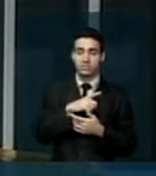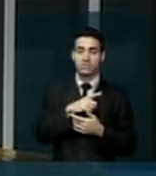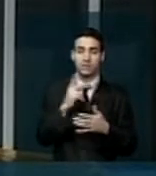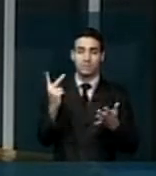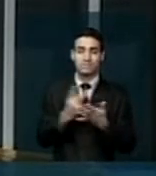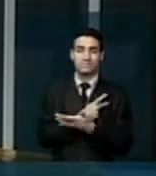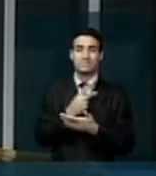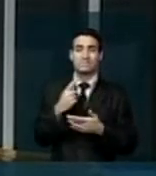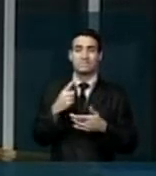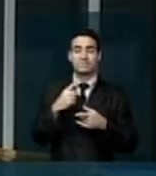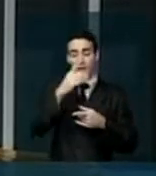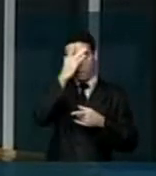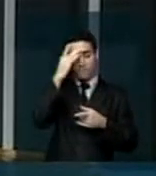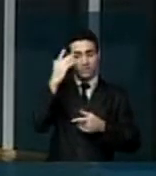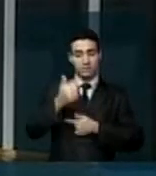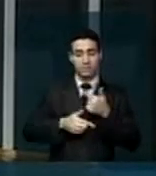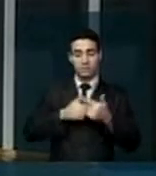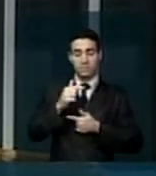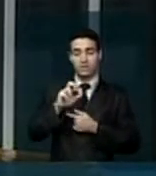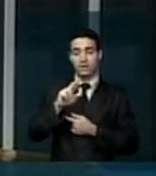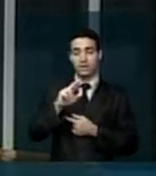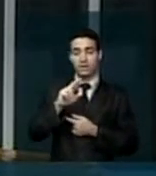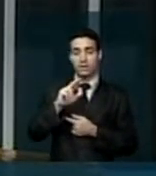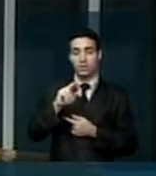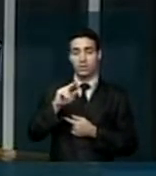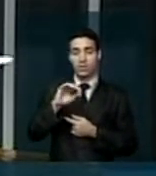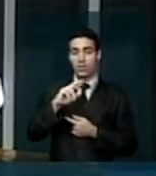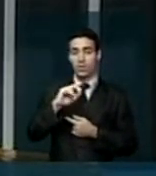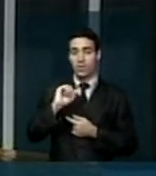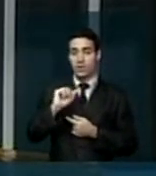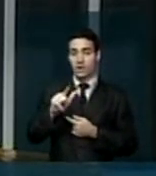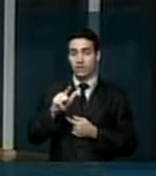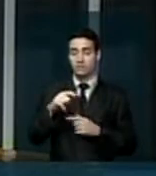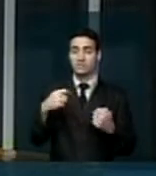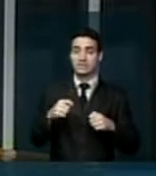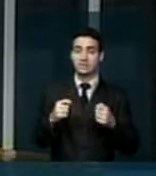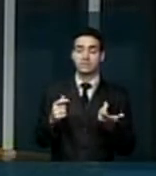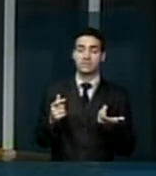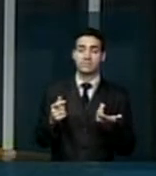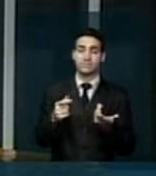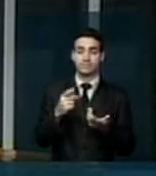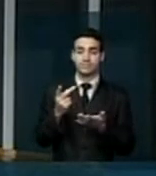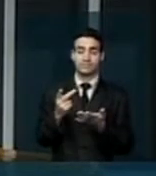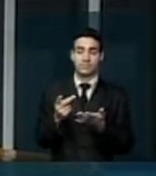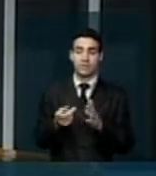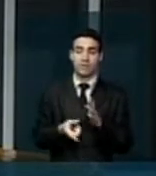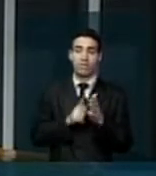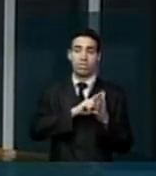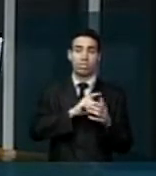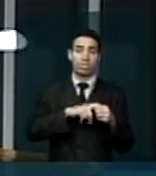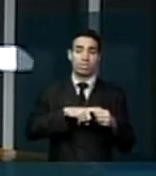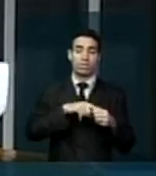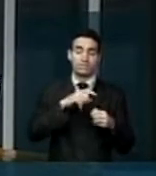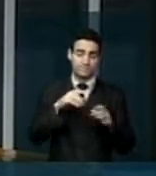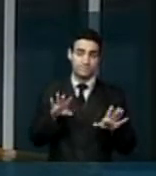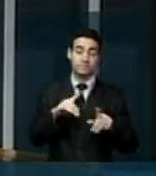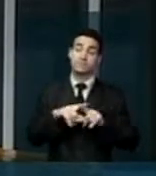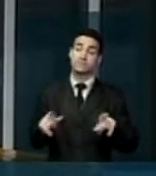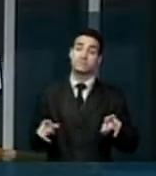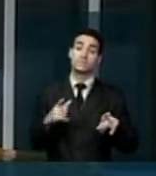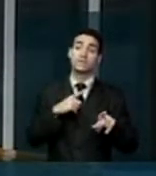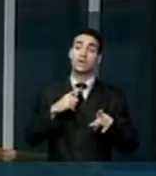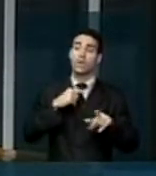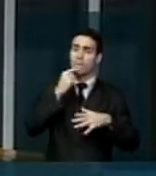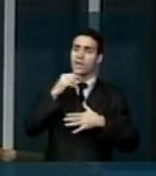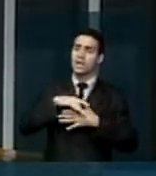que os produtores rurais tenham que recuar. Me preocupa também quando a gente escuta um